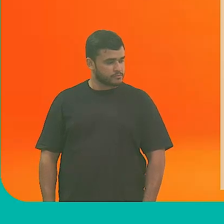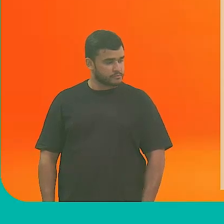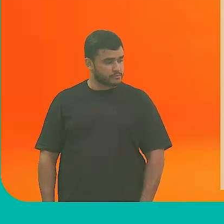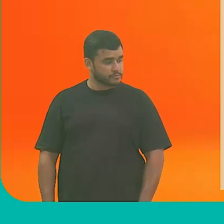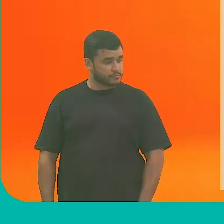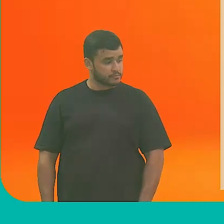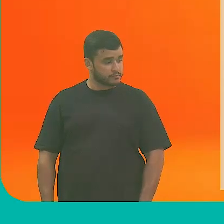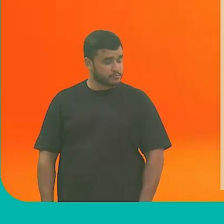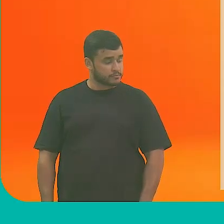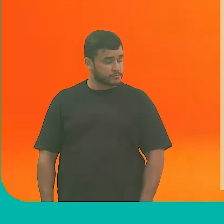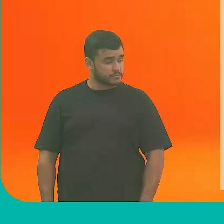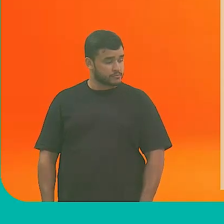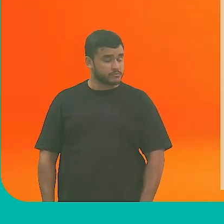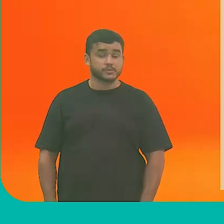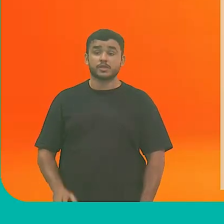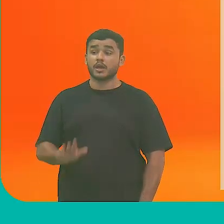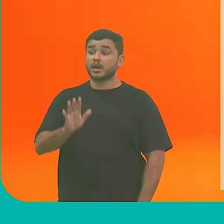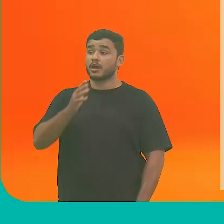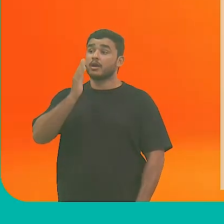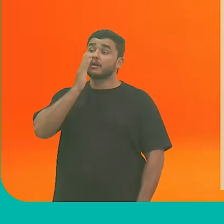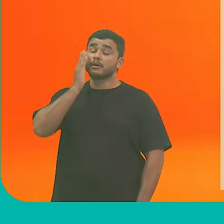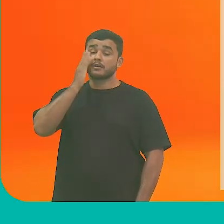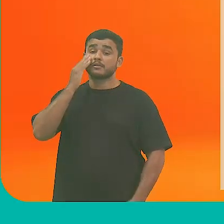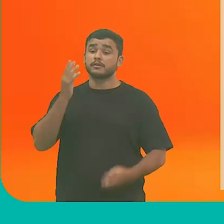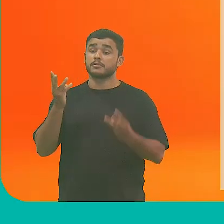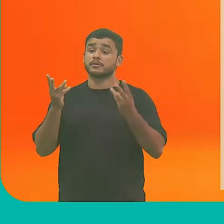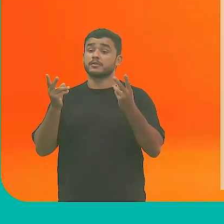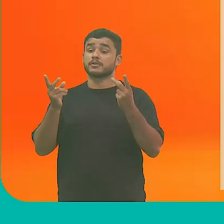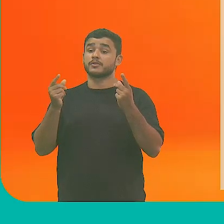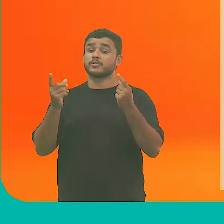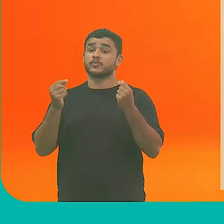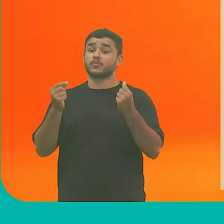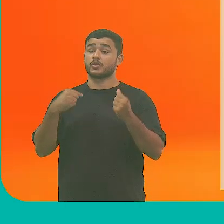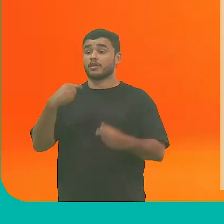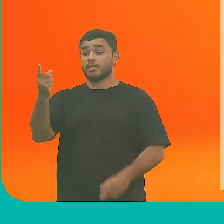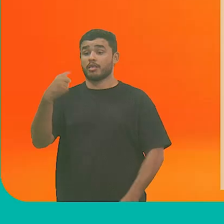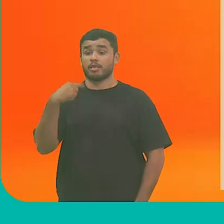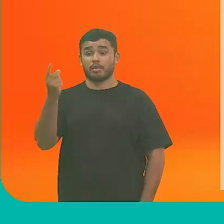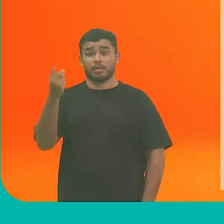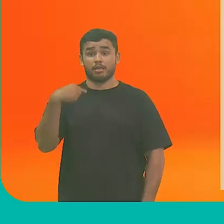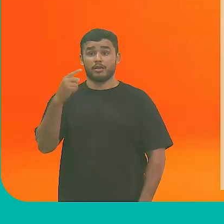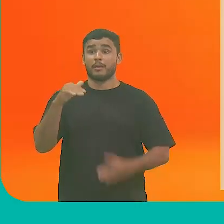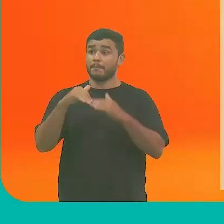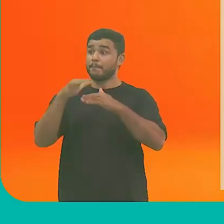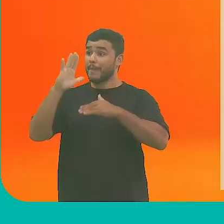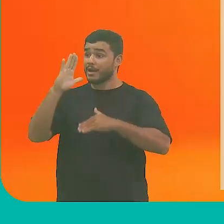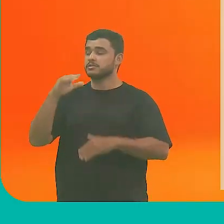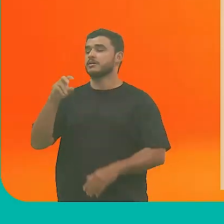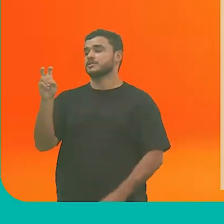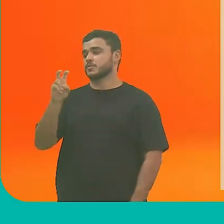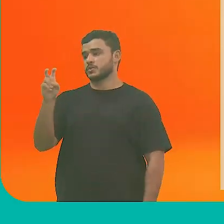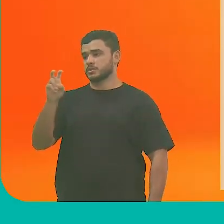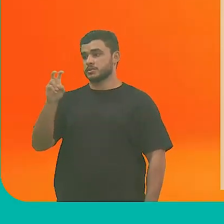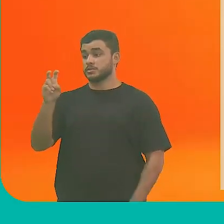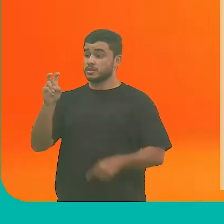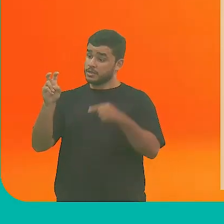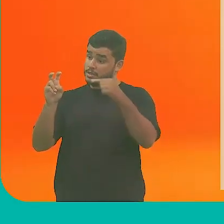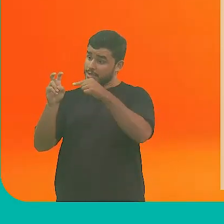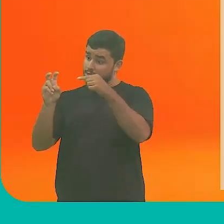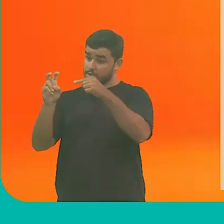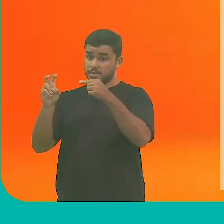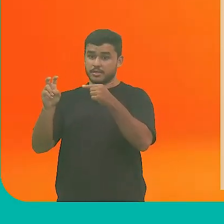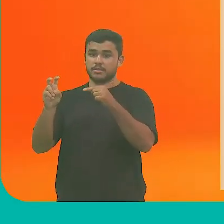com um número de viagens. Então, a moda é o elemento que aparece com a